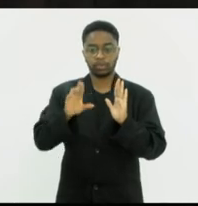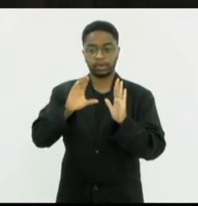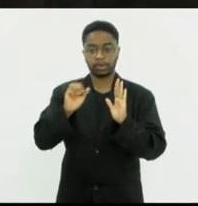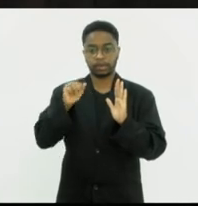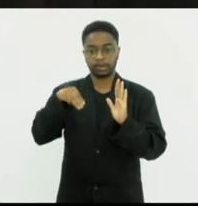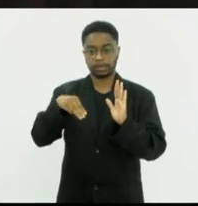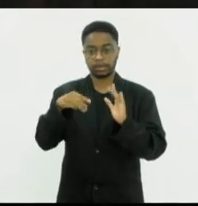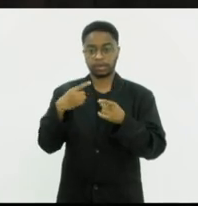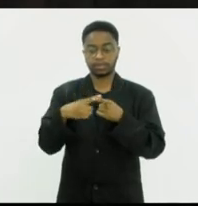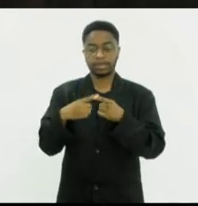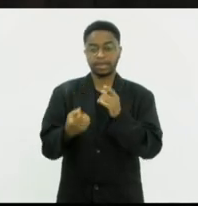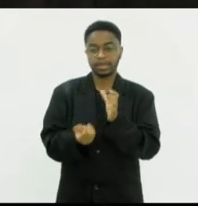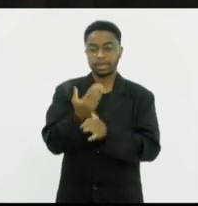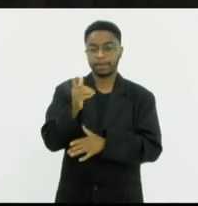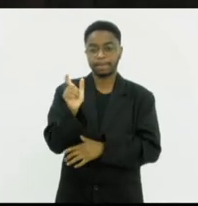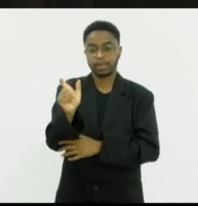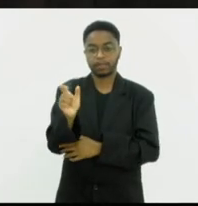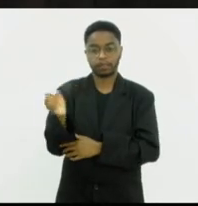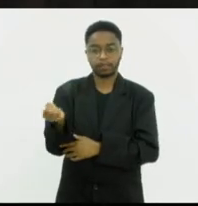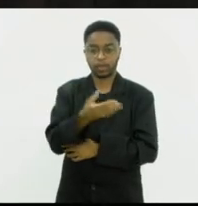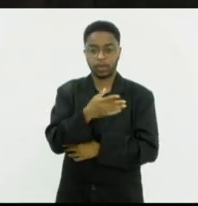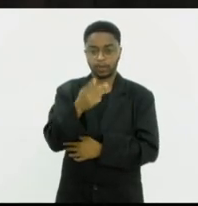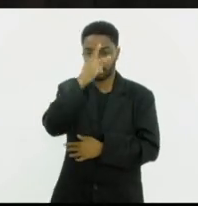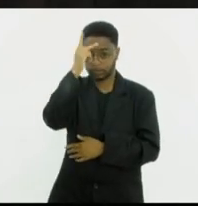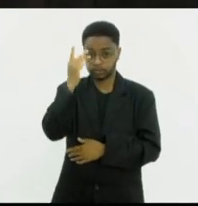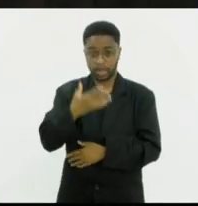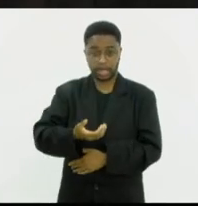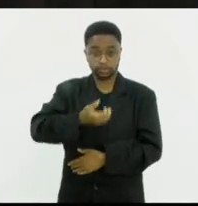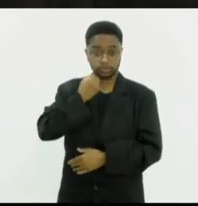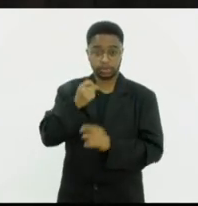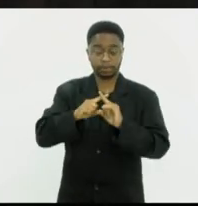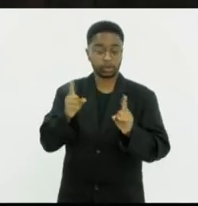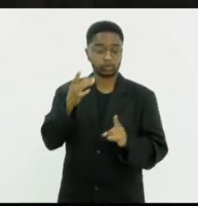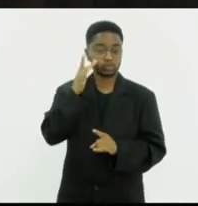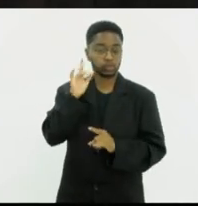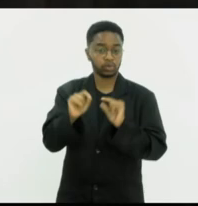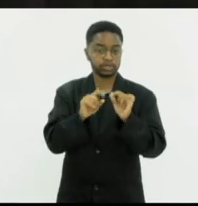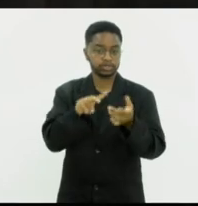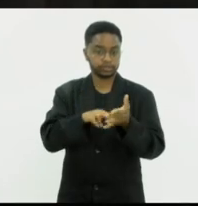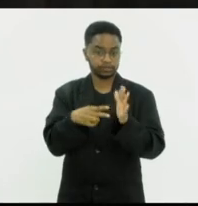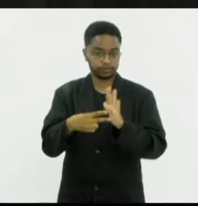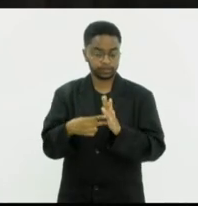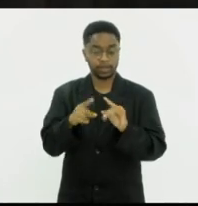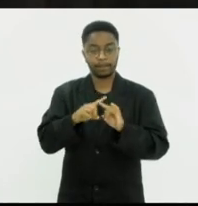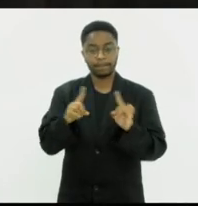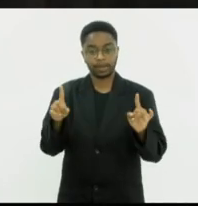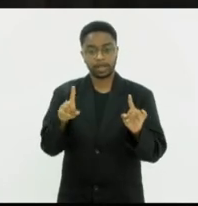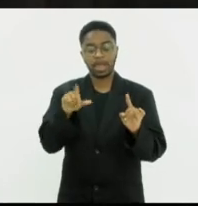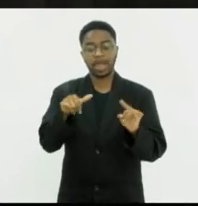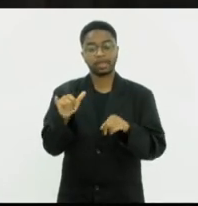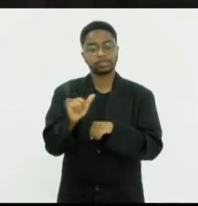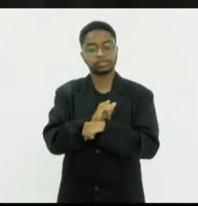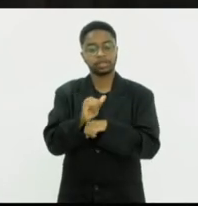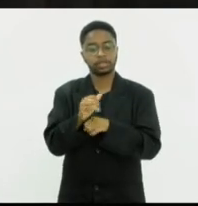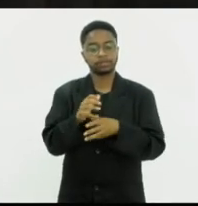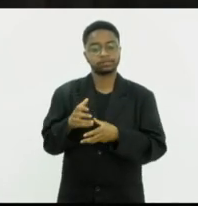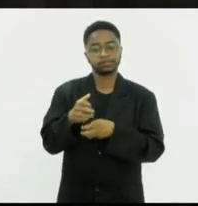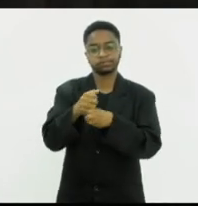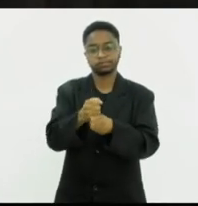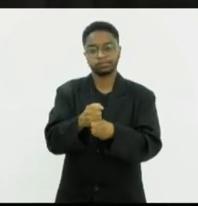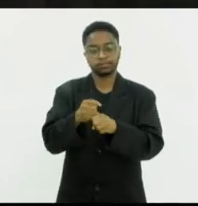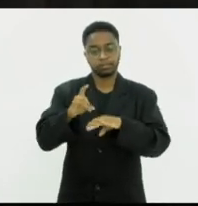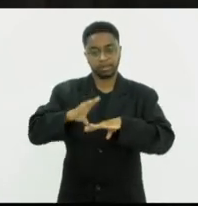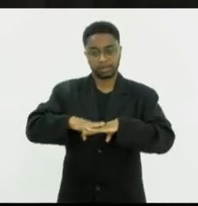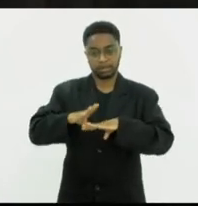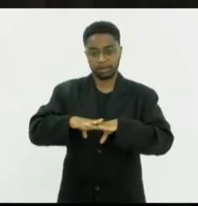uma sigla assim, fica todo mundo assustado e ninguém sabe o que é isso. Mas é uma fórmula matemática